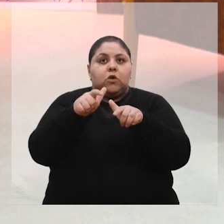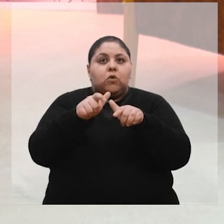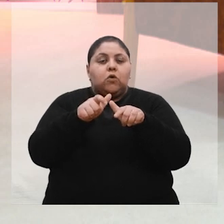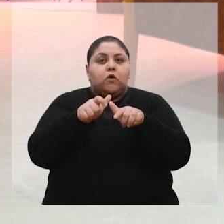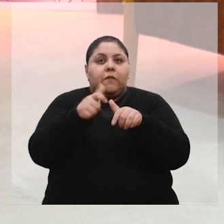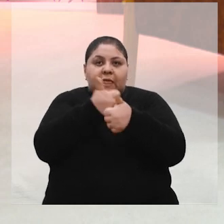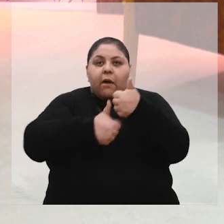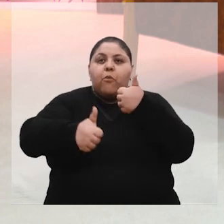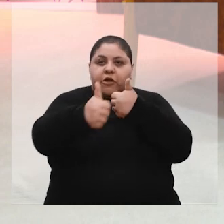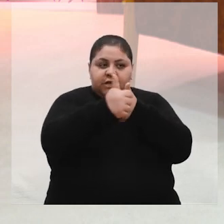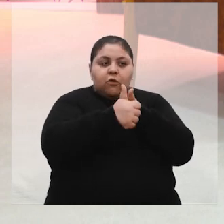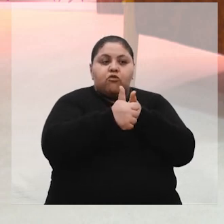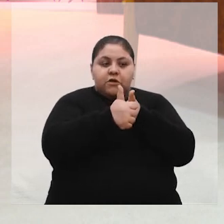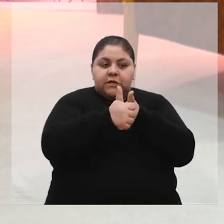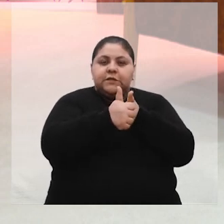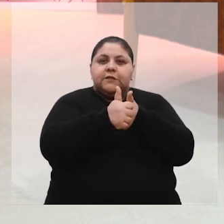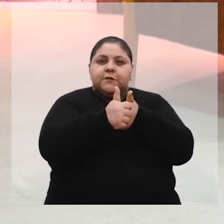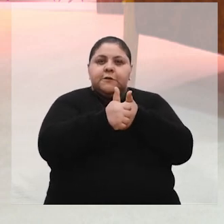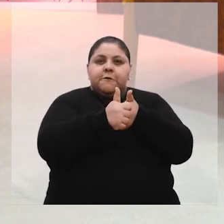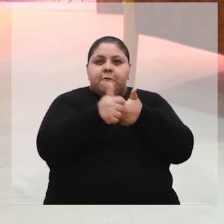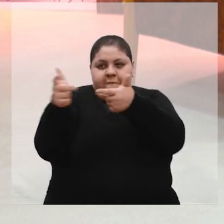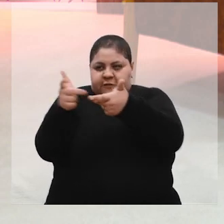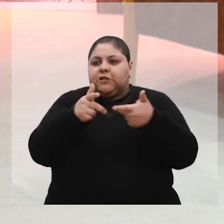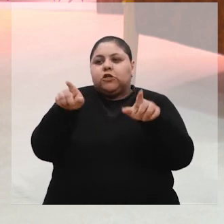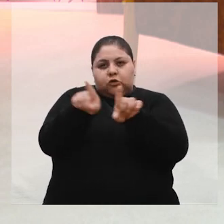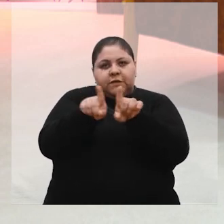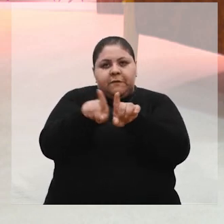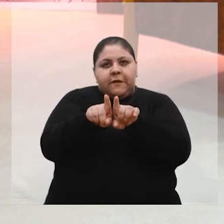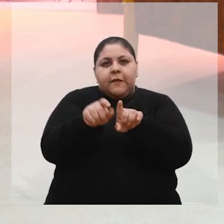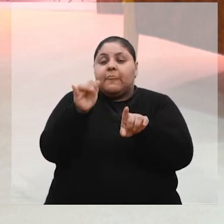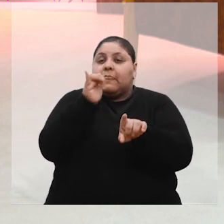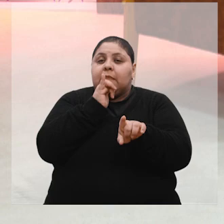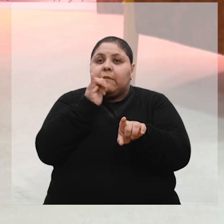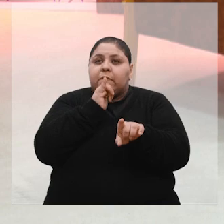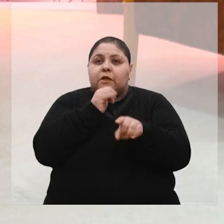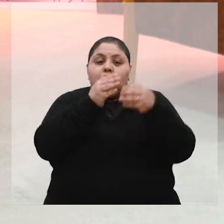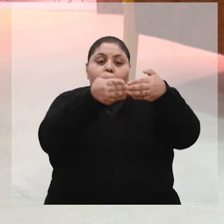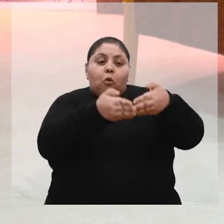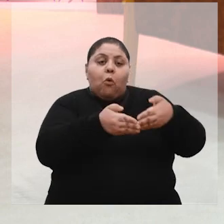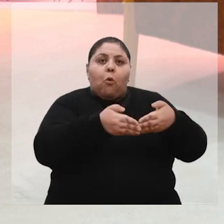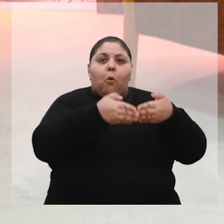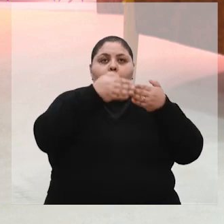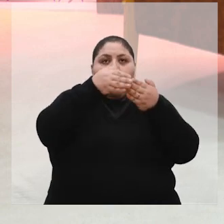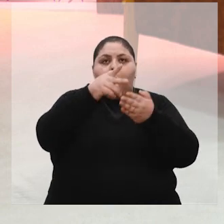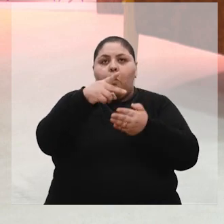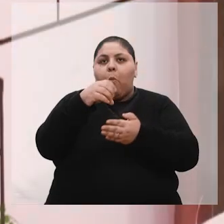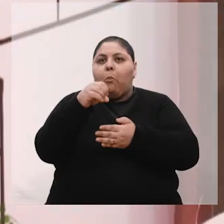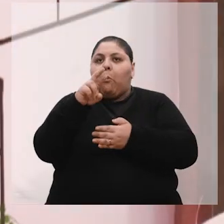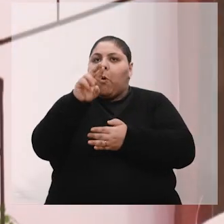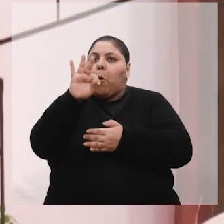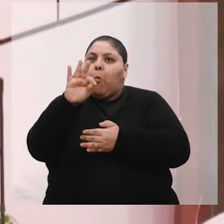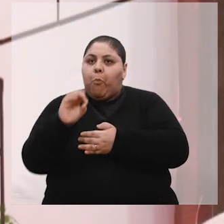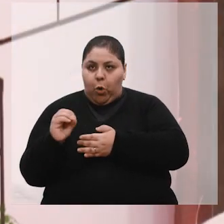protagonista passou. E nós temos aqui, por exemplo, o Porto, aqui tentando pegar